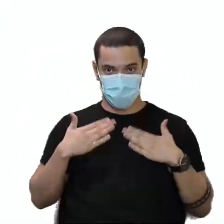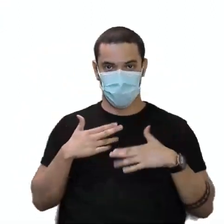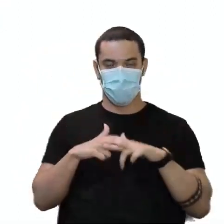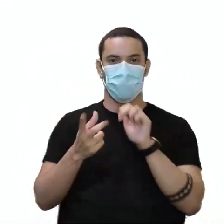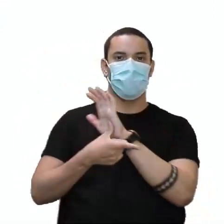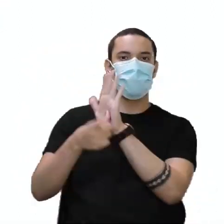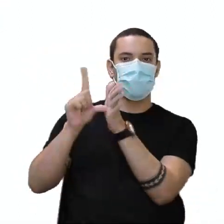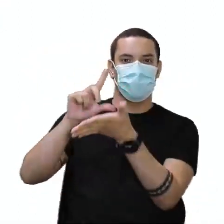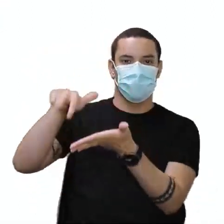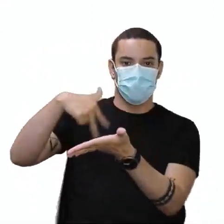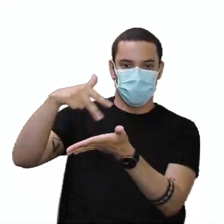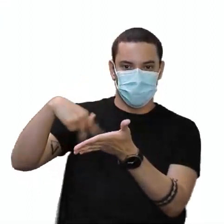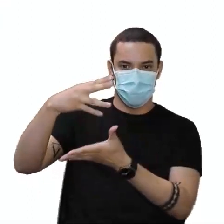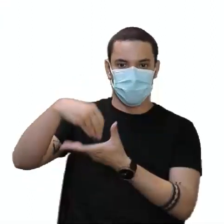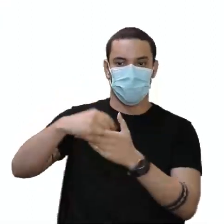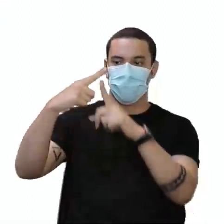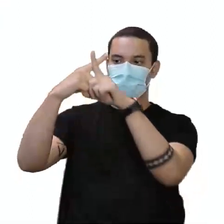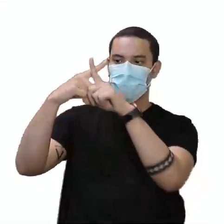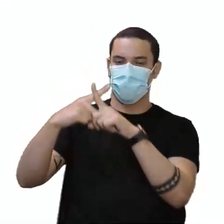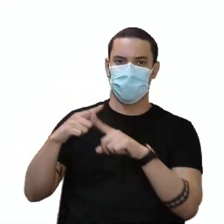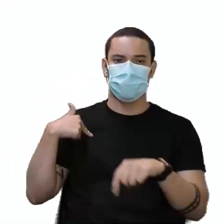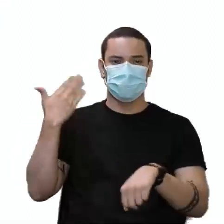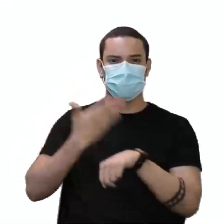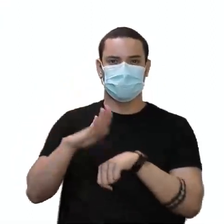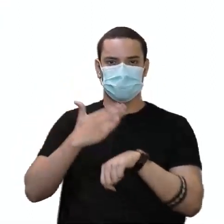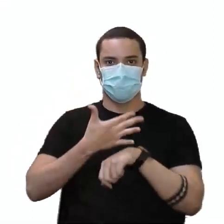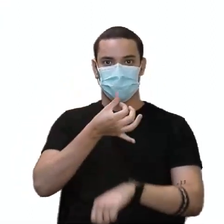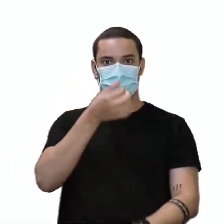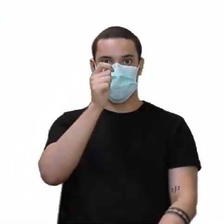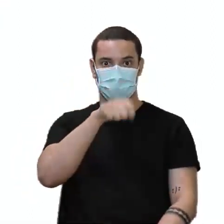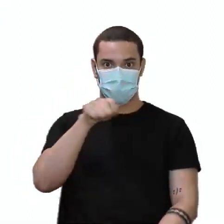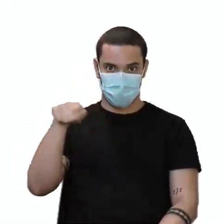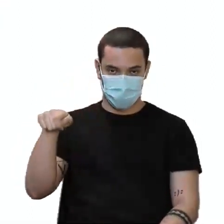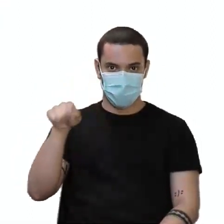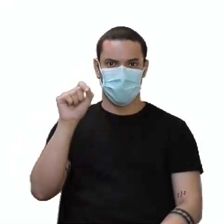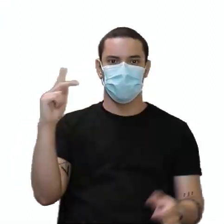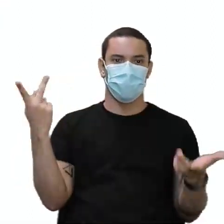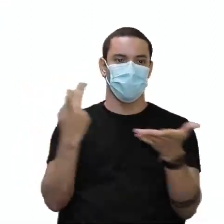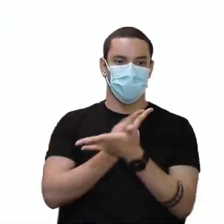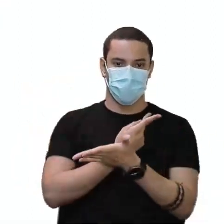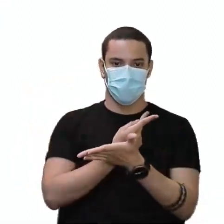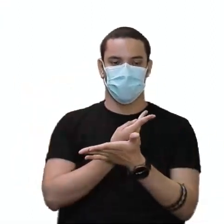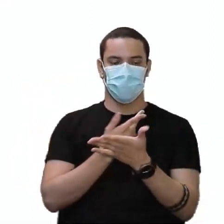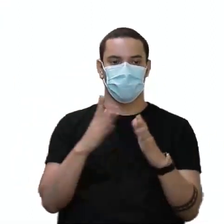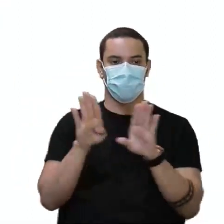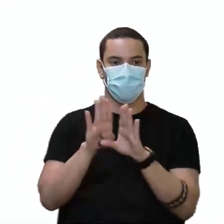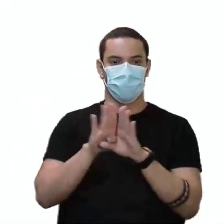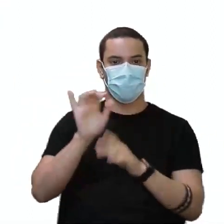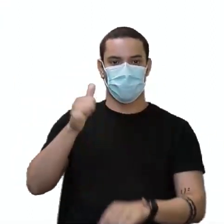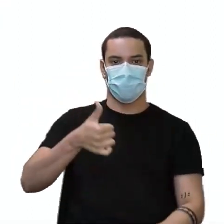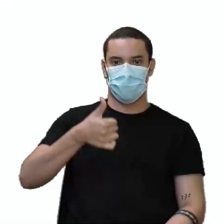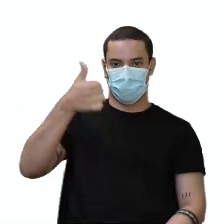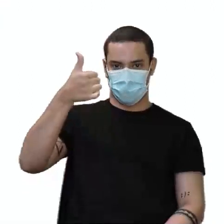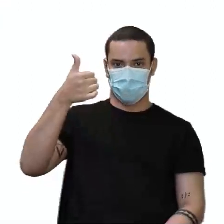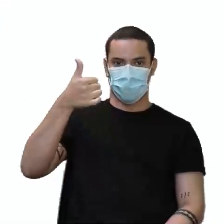antes de dançarem na competição, eles ensaiaram por 6 meses, foi isso que aconteceu? Então, primeiro